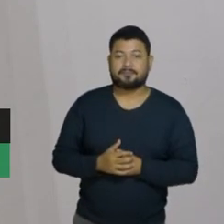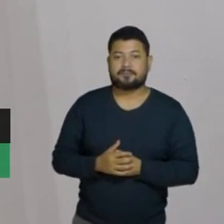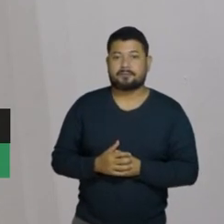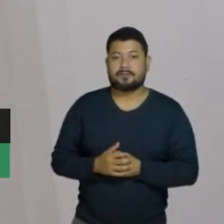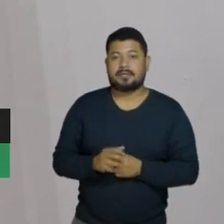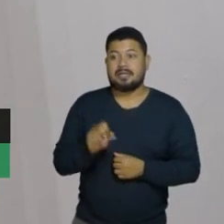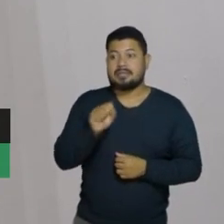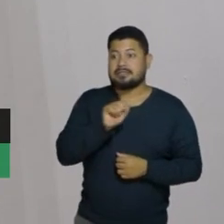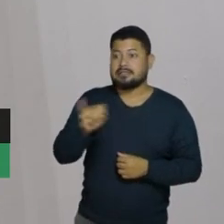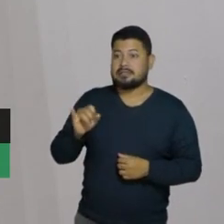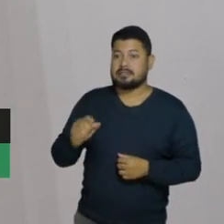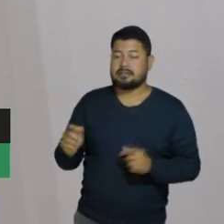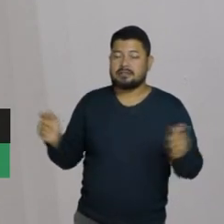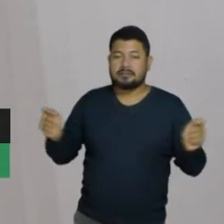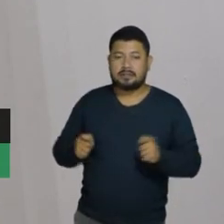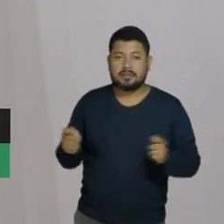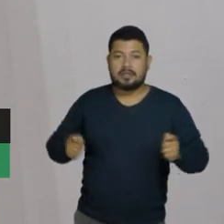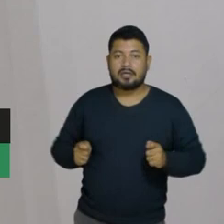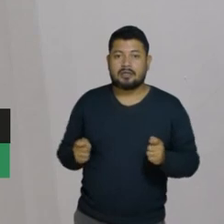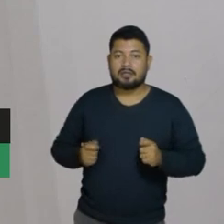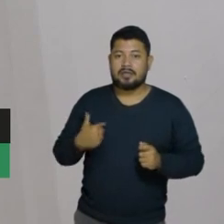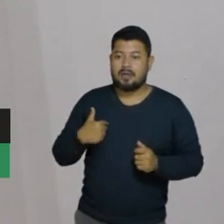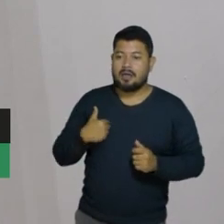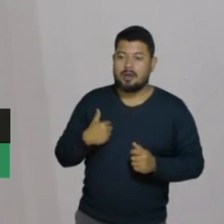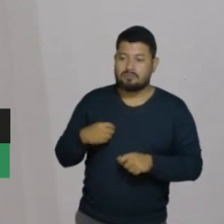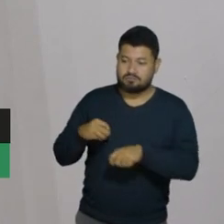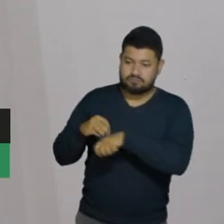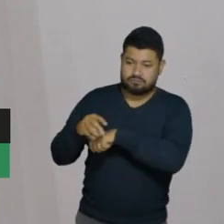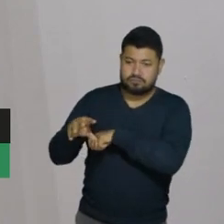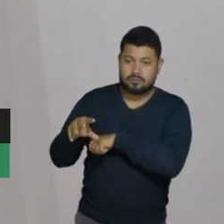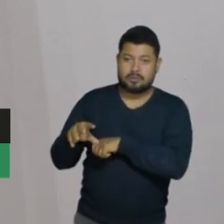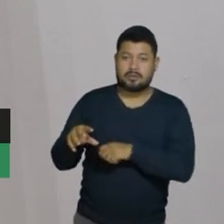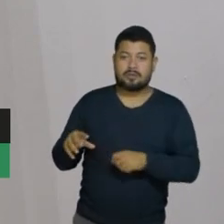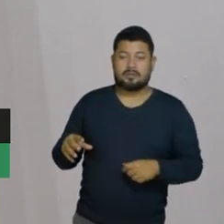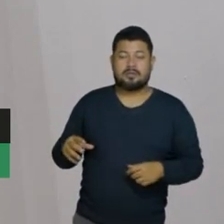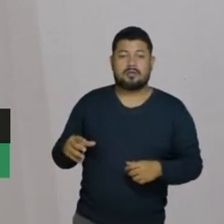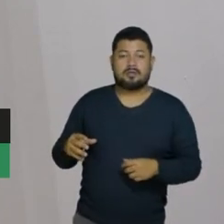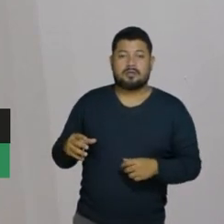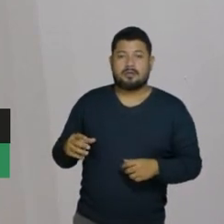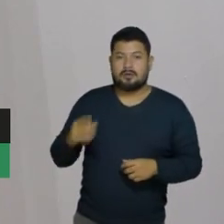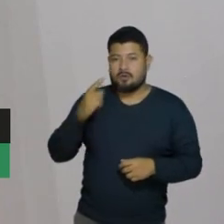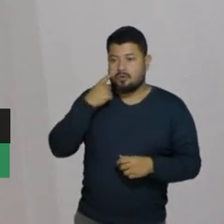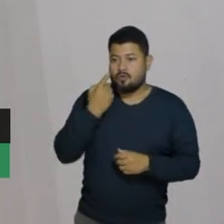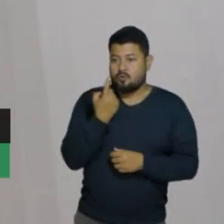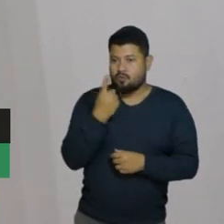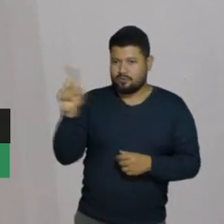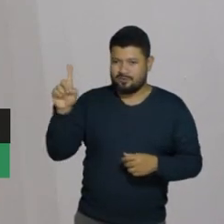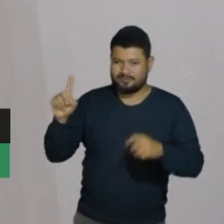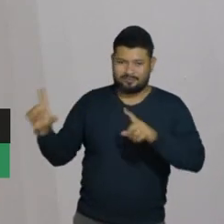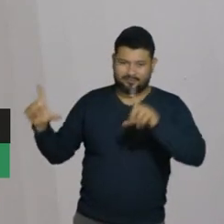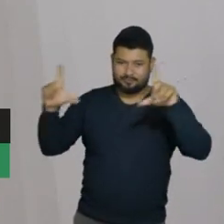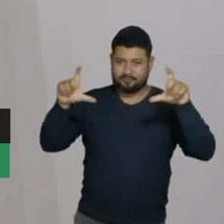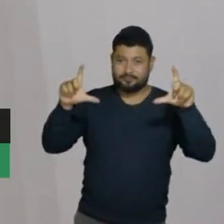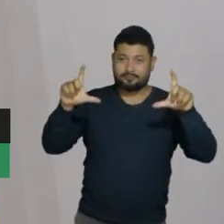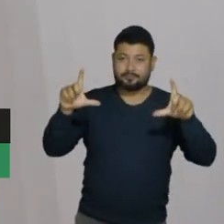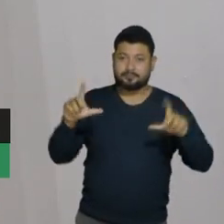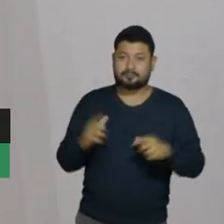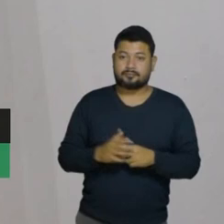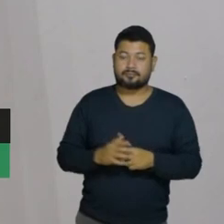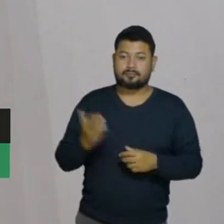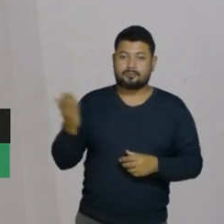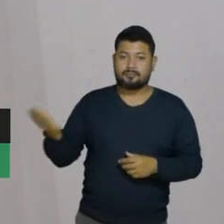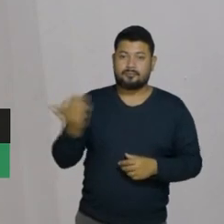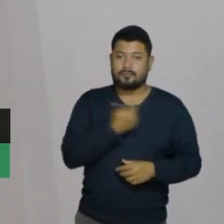pudesse dar uma contribuição, puder botar o último slide aí, para o governo federal, para ajudar os